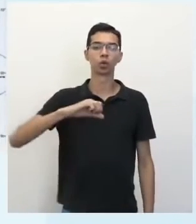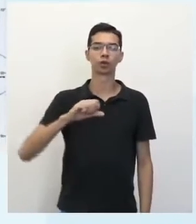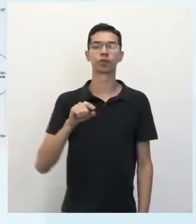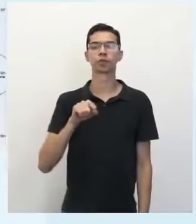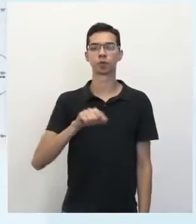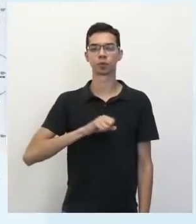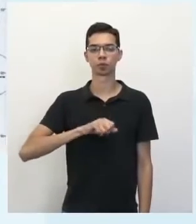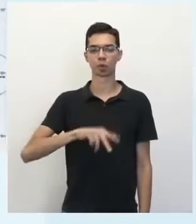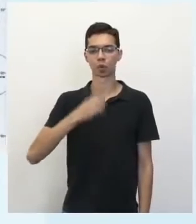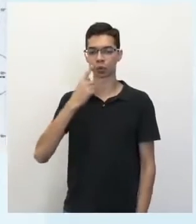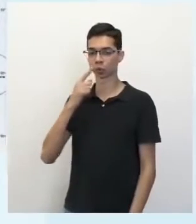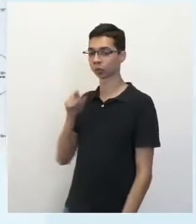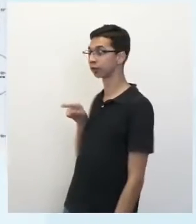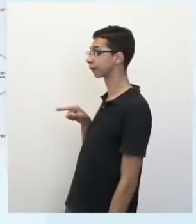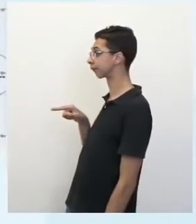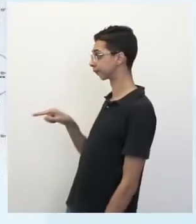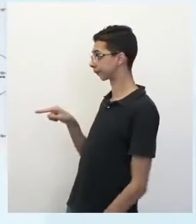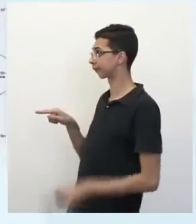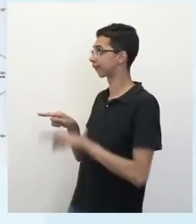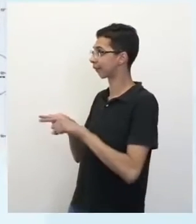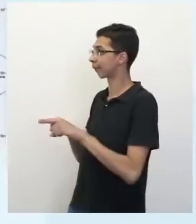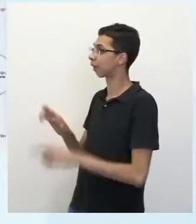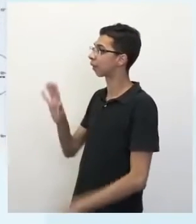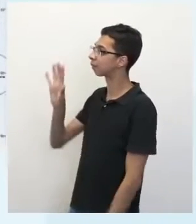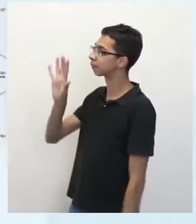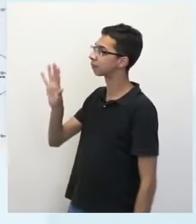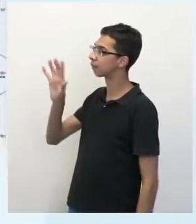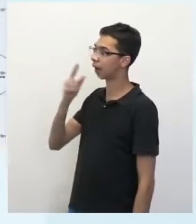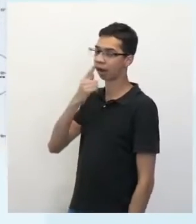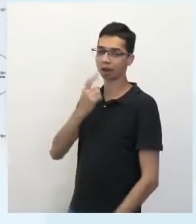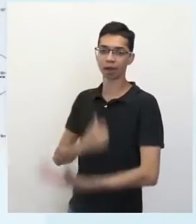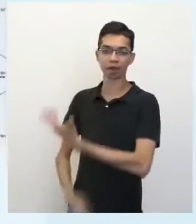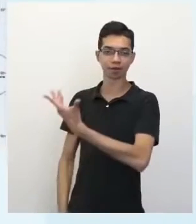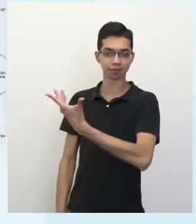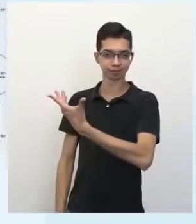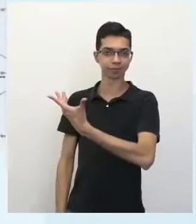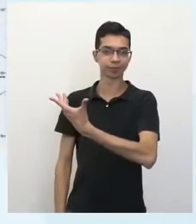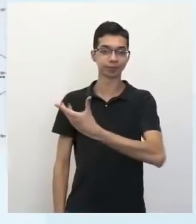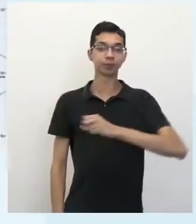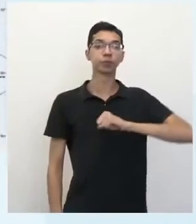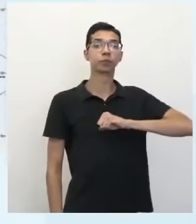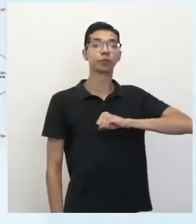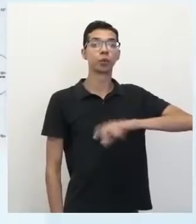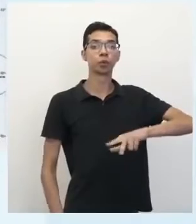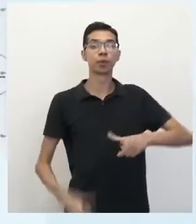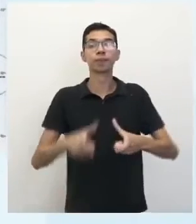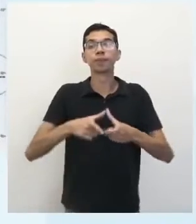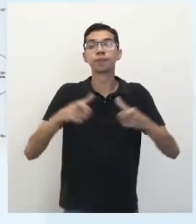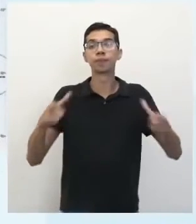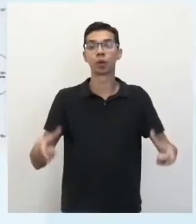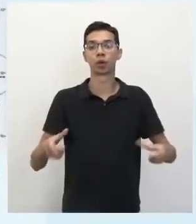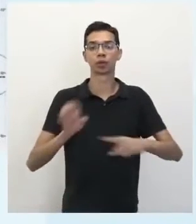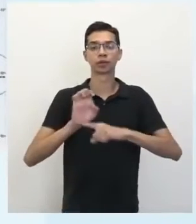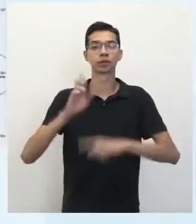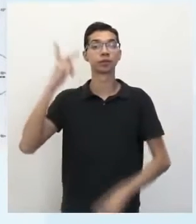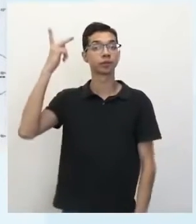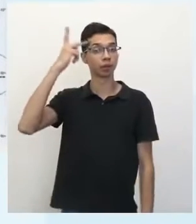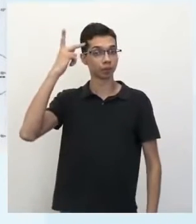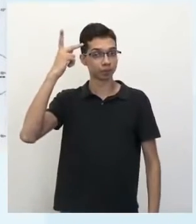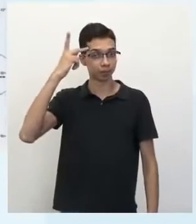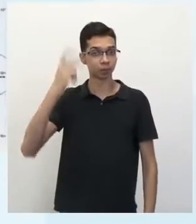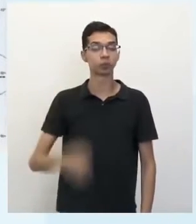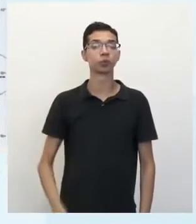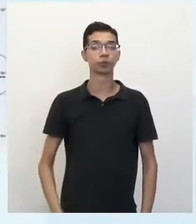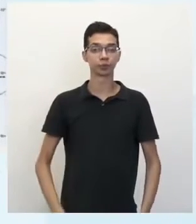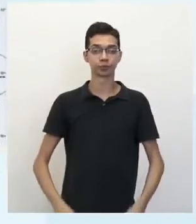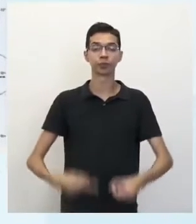mil portugueses. E a gente observa no mapa que a maior concentração de portugueses veio aqui no estado de São Paulo, no próprio